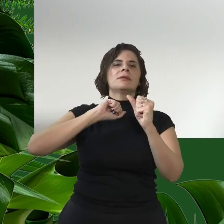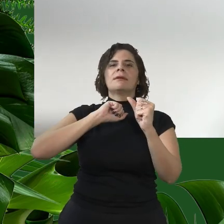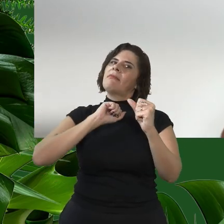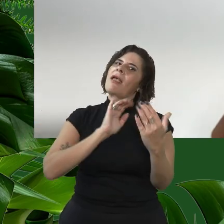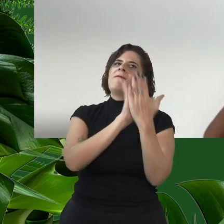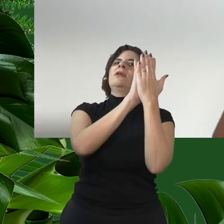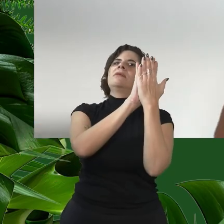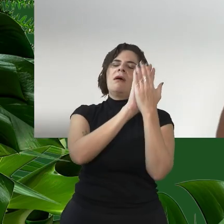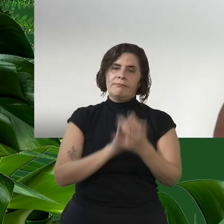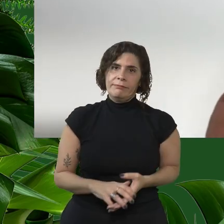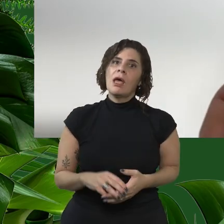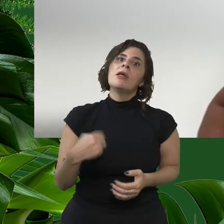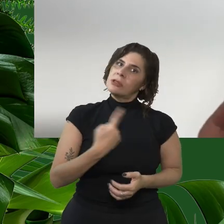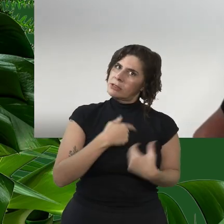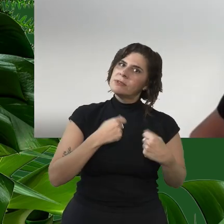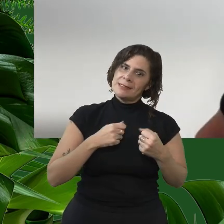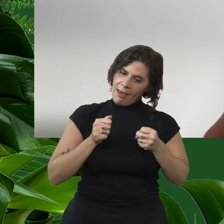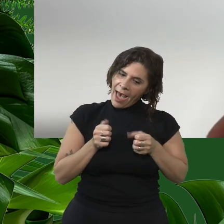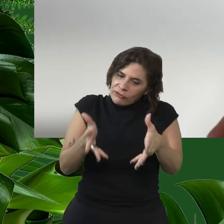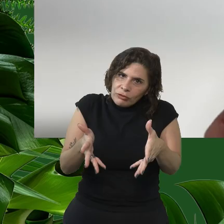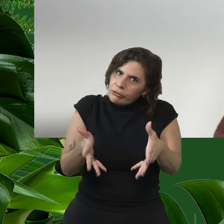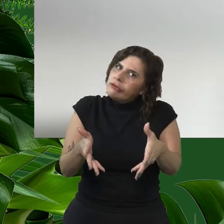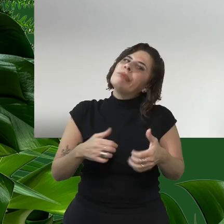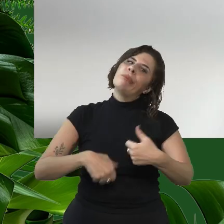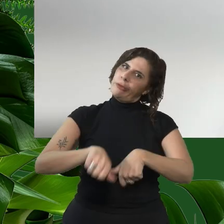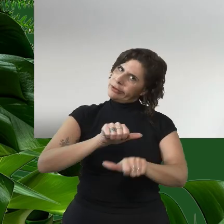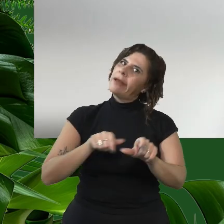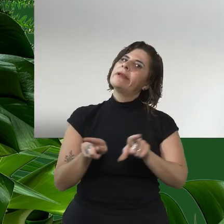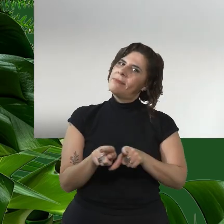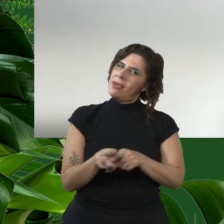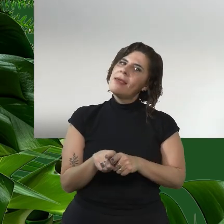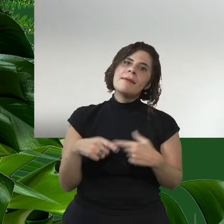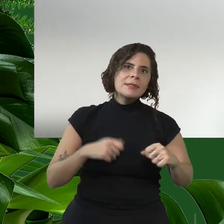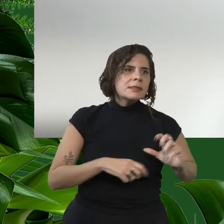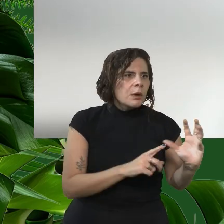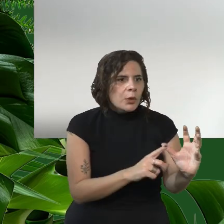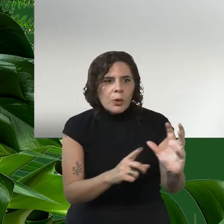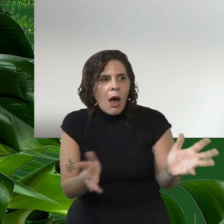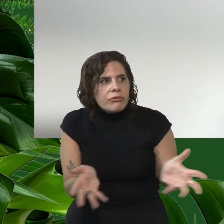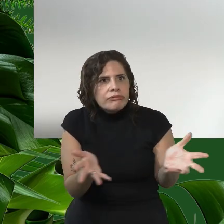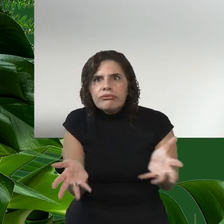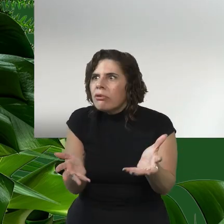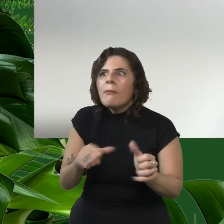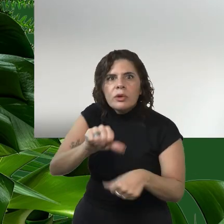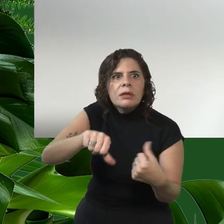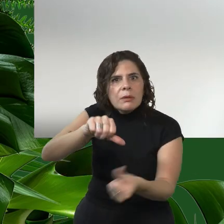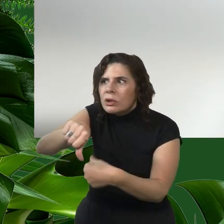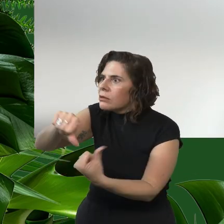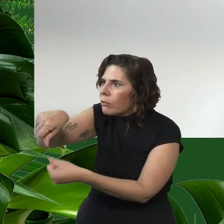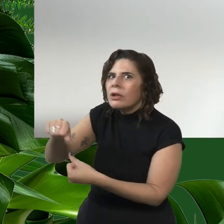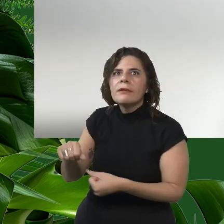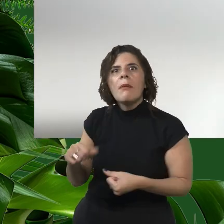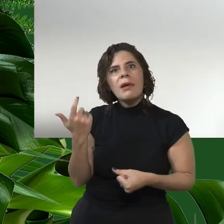ter novas atitudes, a gente precisa promover mudanças e que vão levar a uma qualidade de vida maior